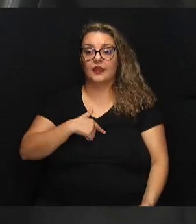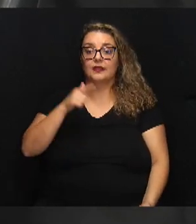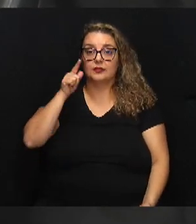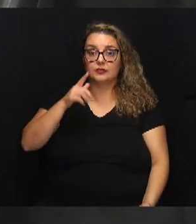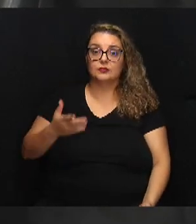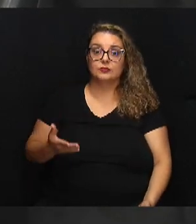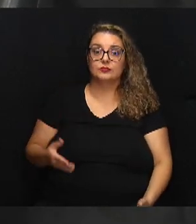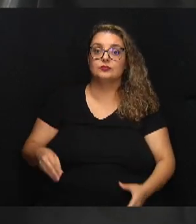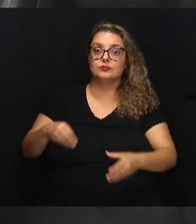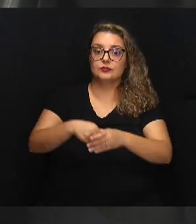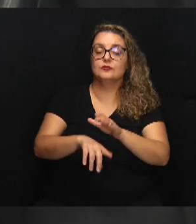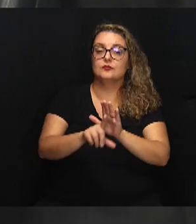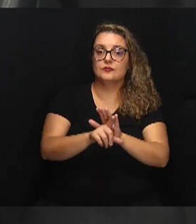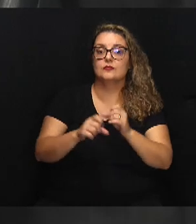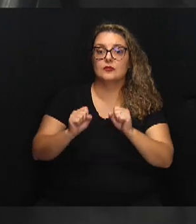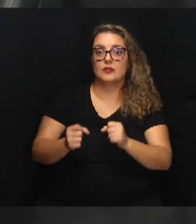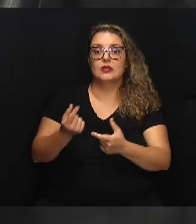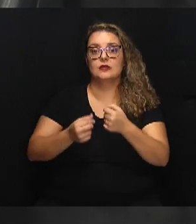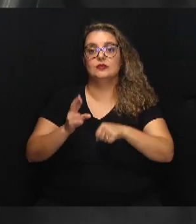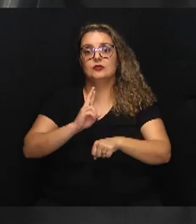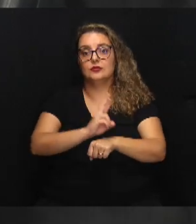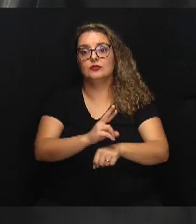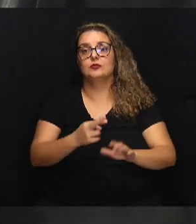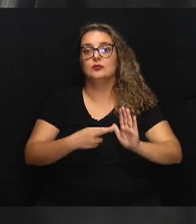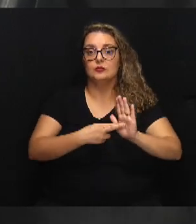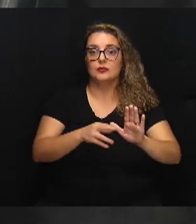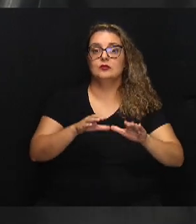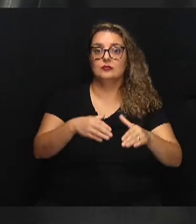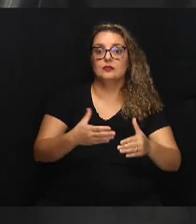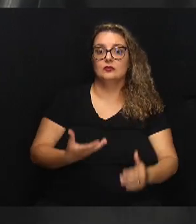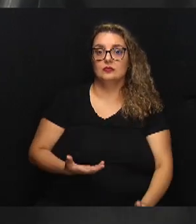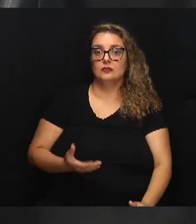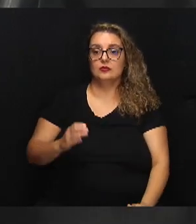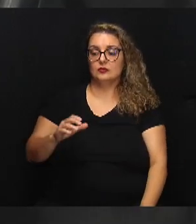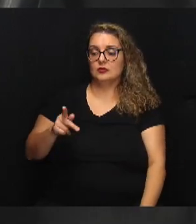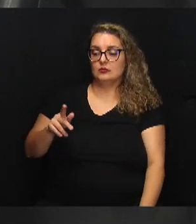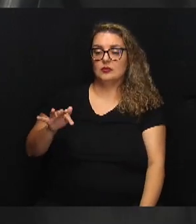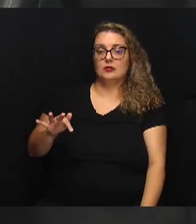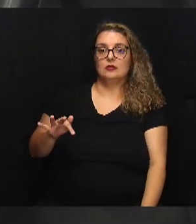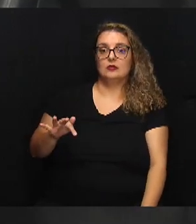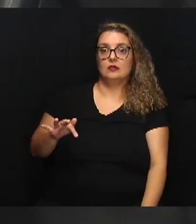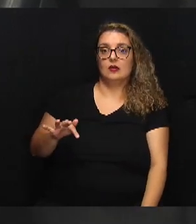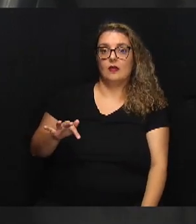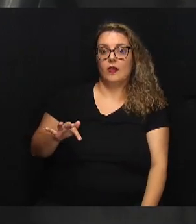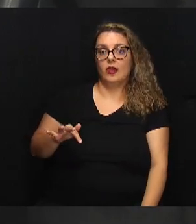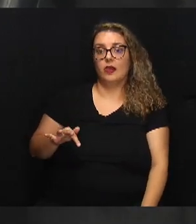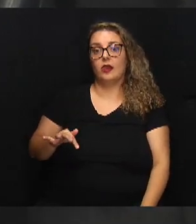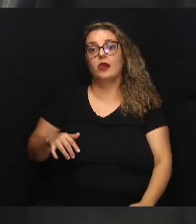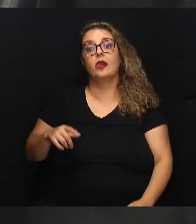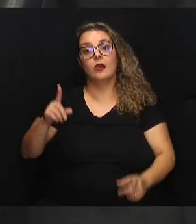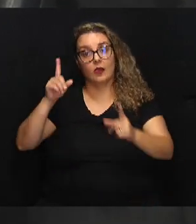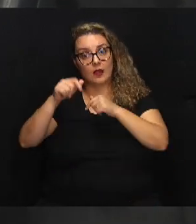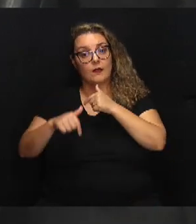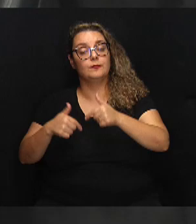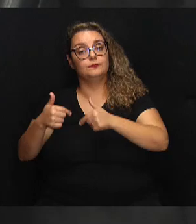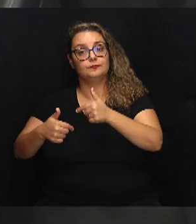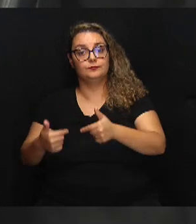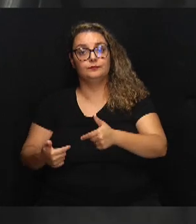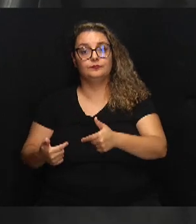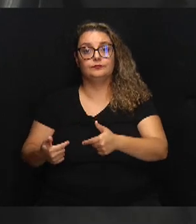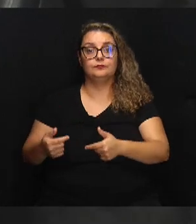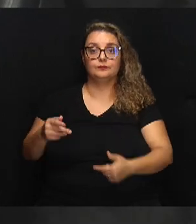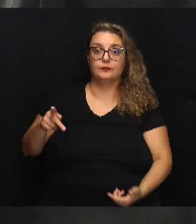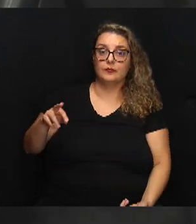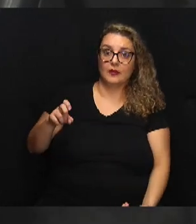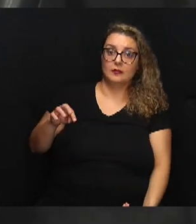colocar na lei que ele poderia receber um recurso por um representante do grupo com CPF. foi muito trabalhoso também, porque tinha que prestar contas,